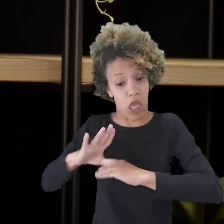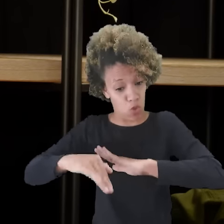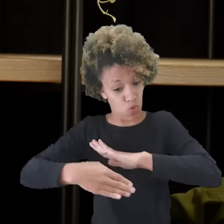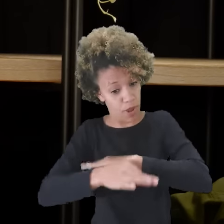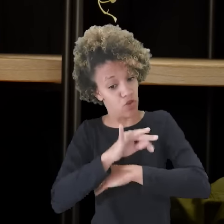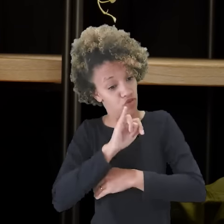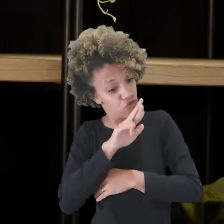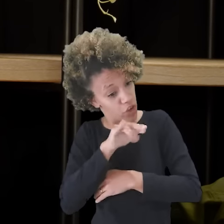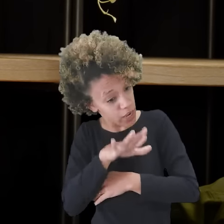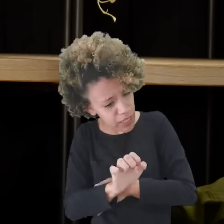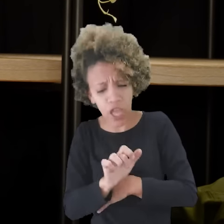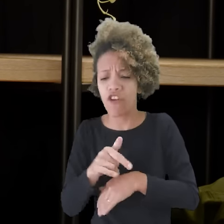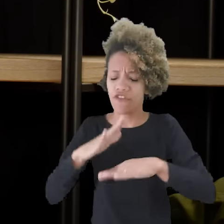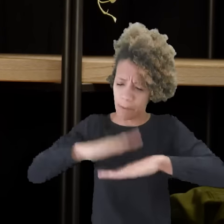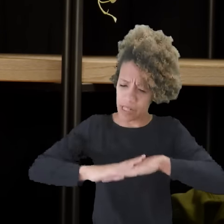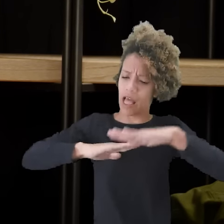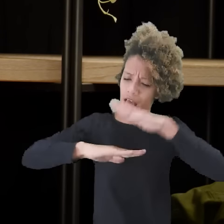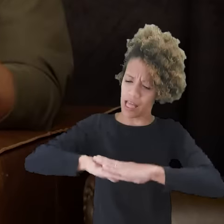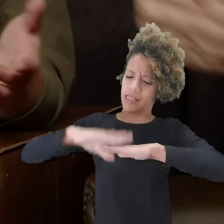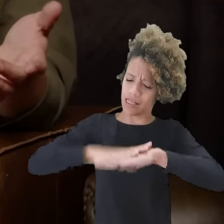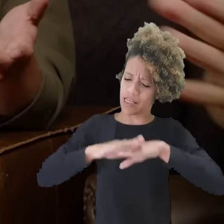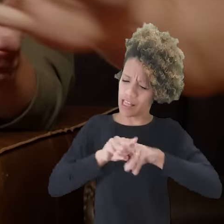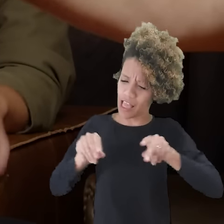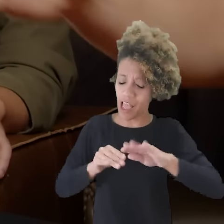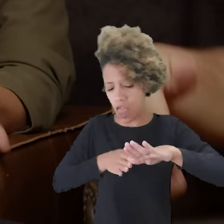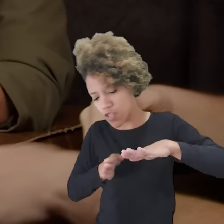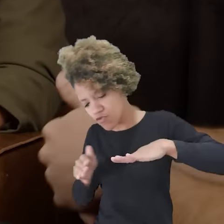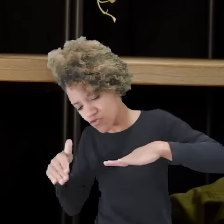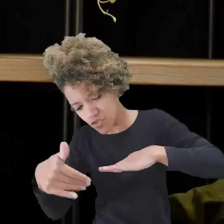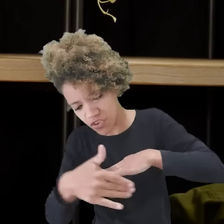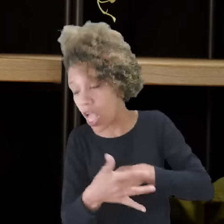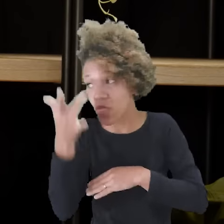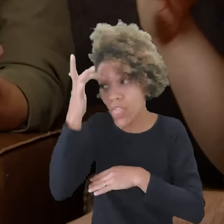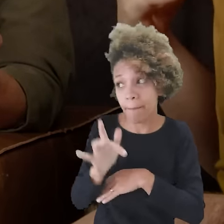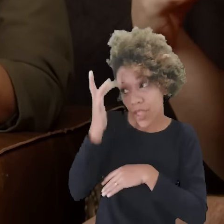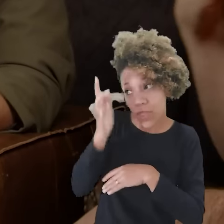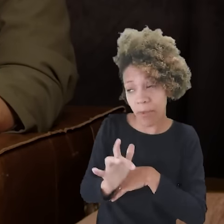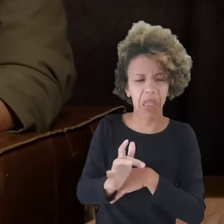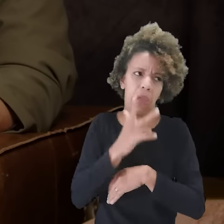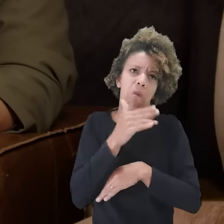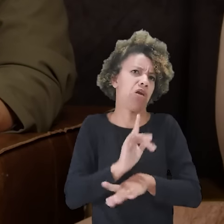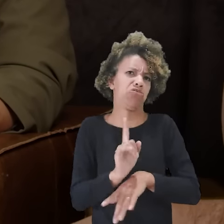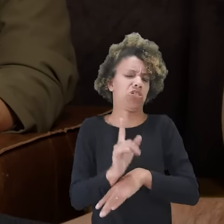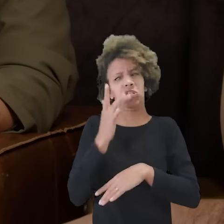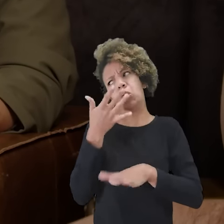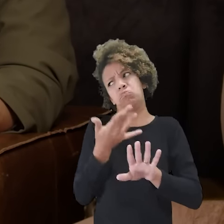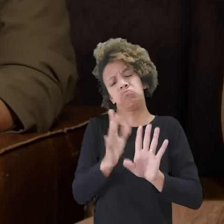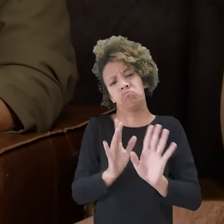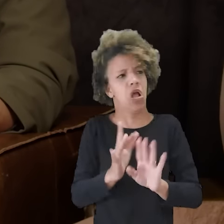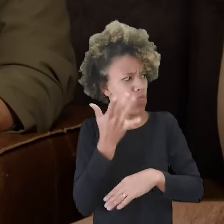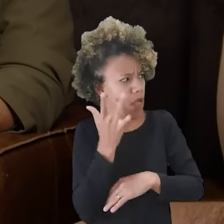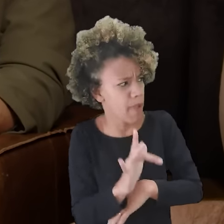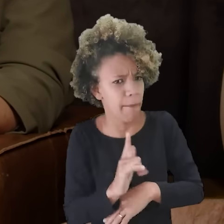tigre que anda por aqui vamos aterrar aqui que ele vai dar uma volta por aqui ah não sabia eu acho que não não sei se eles fizeram Esse estudo